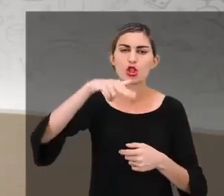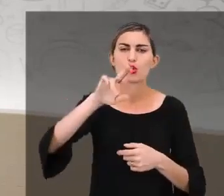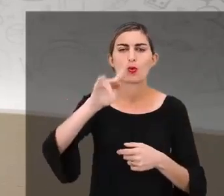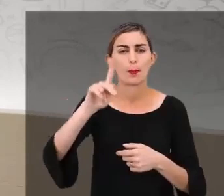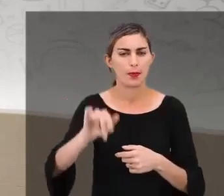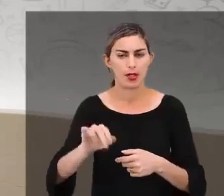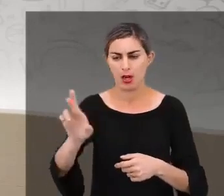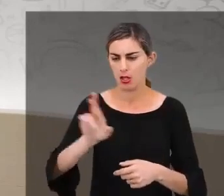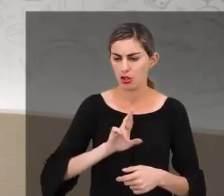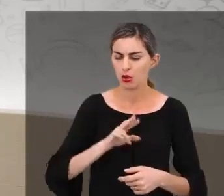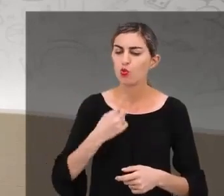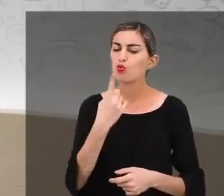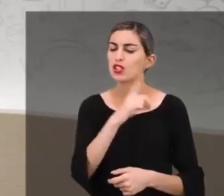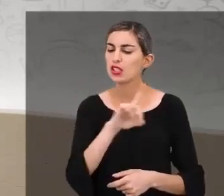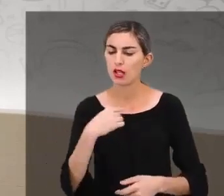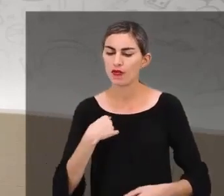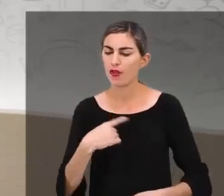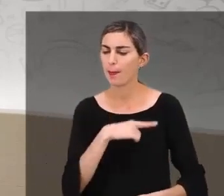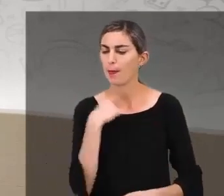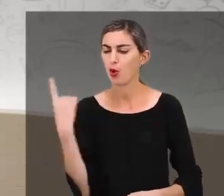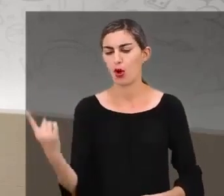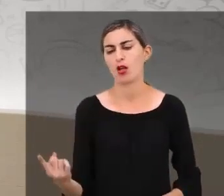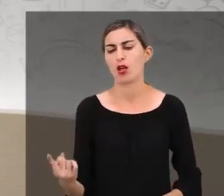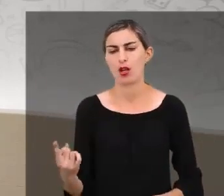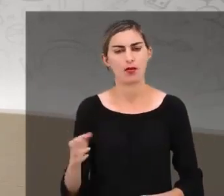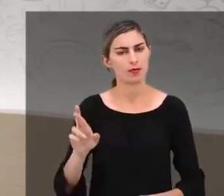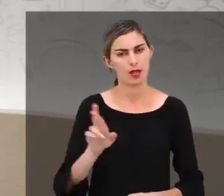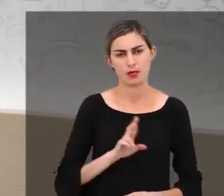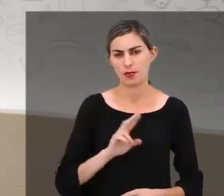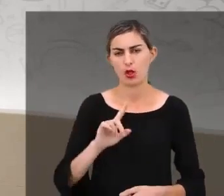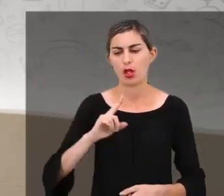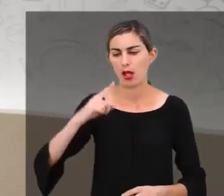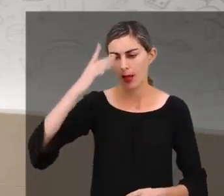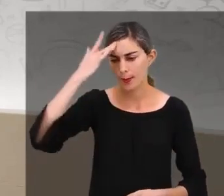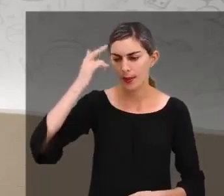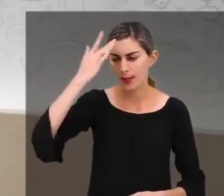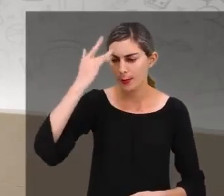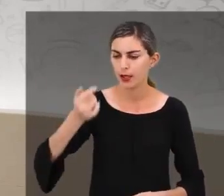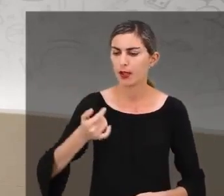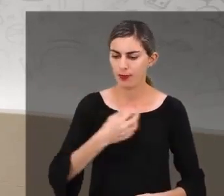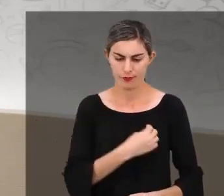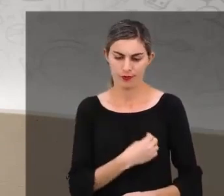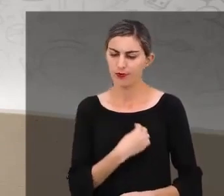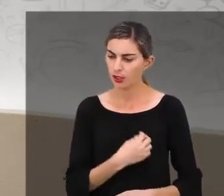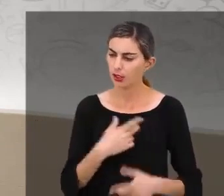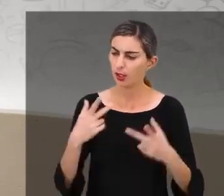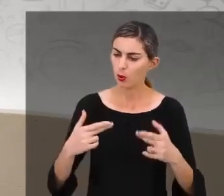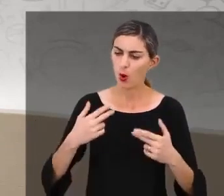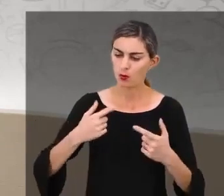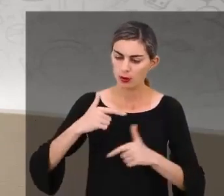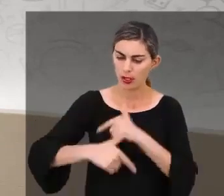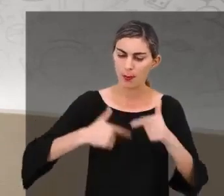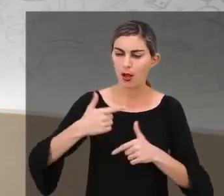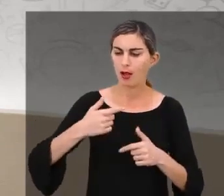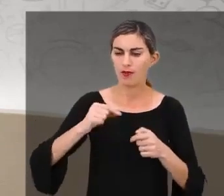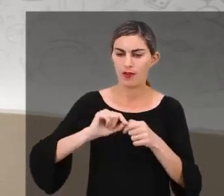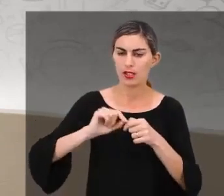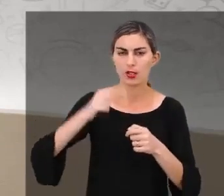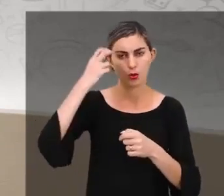responde: mas todos os outros dias estaremos vivos. Então, todos os outros dias estaremos produzindo cultura.